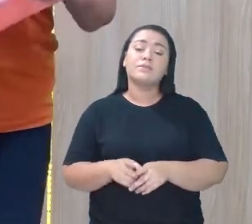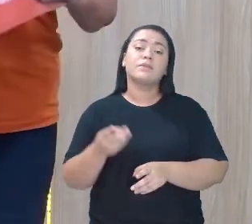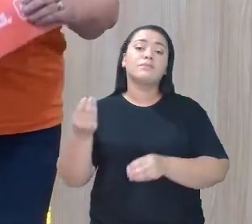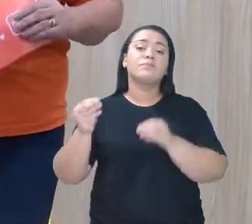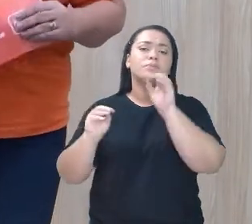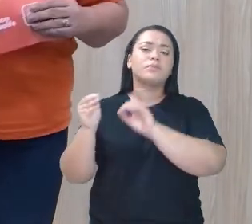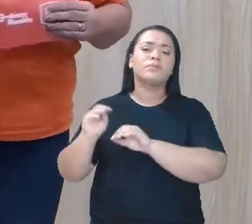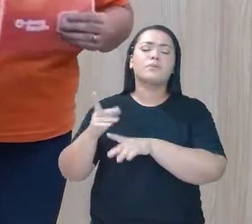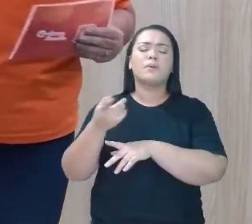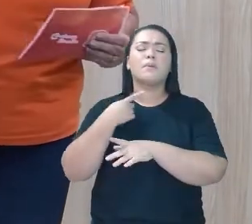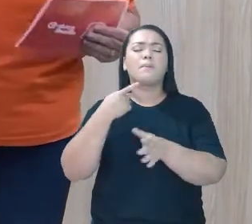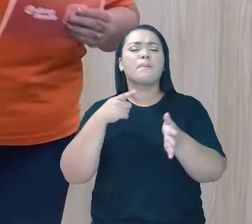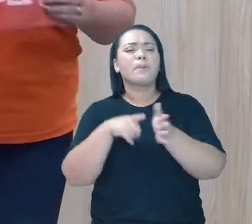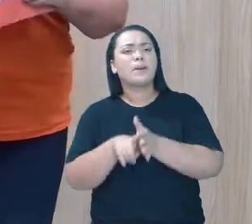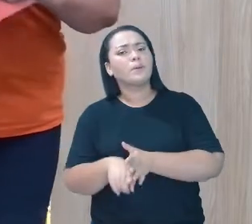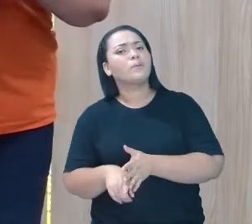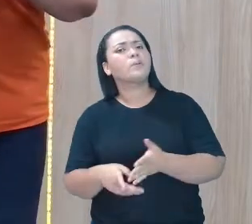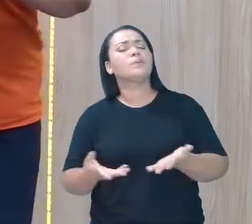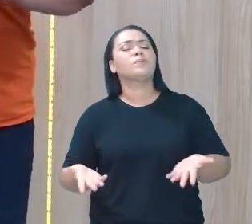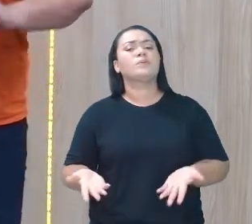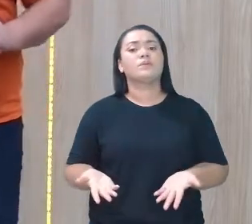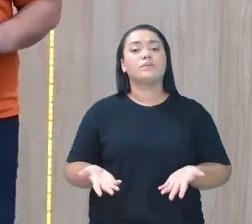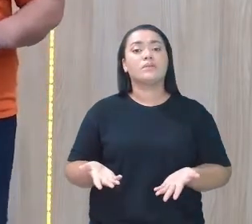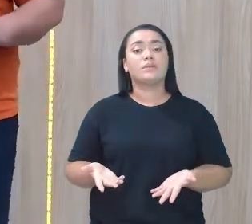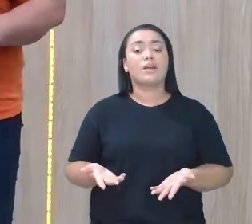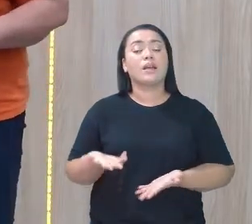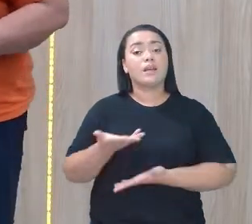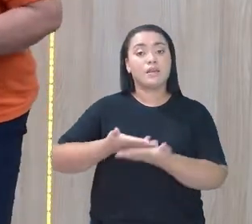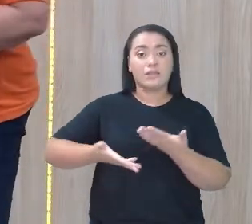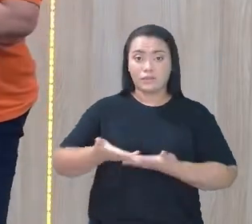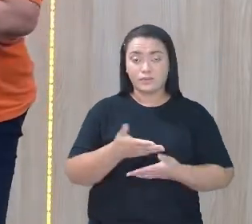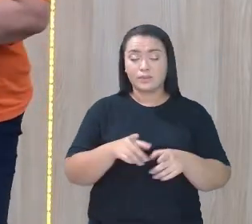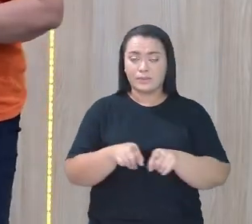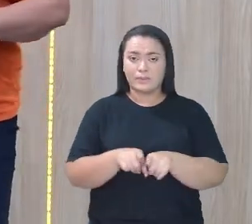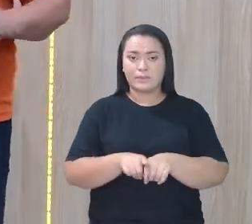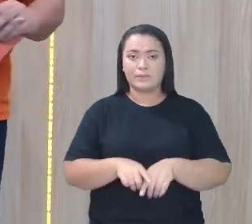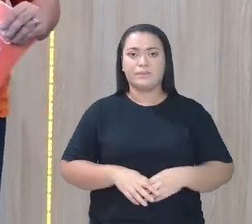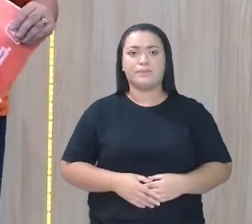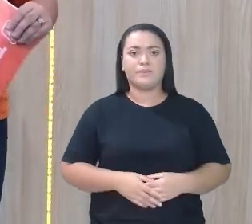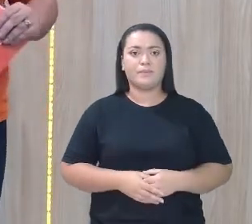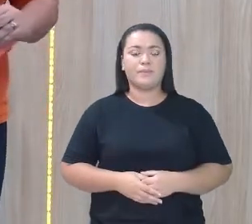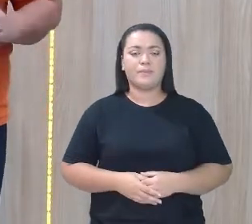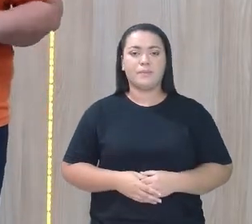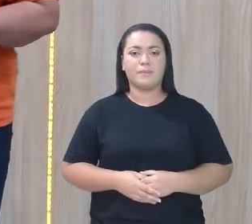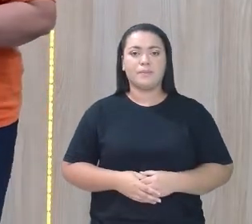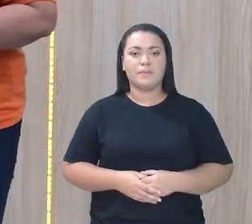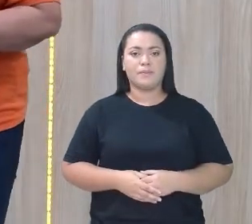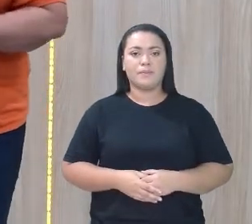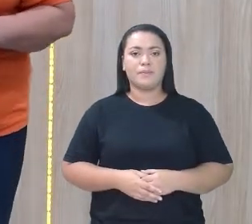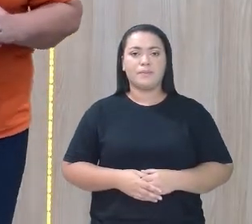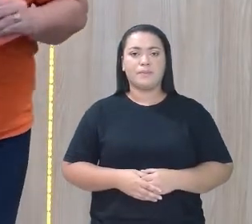também questionamentos e também contribuições. Aqui nós também